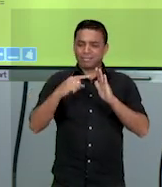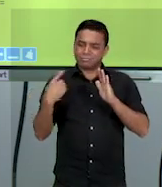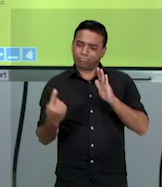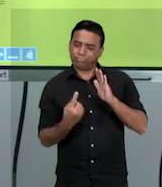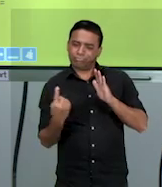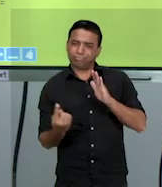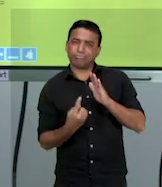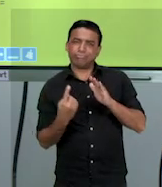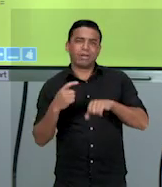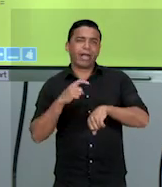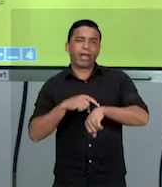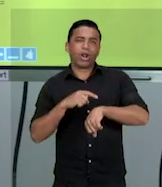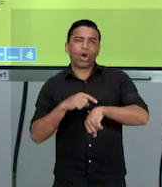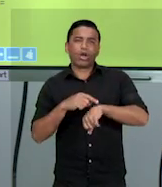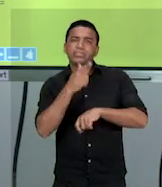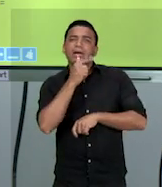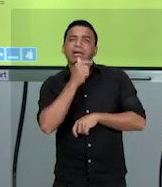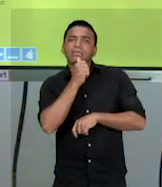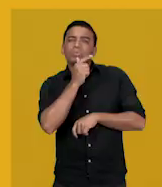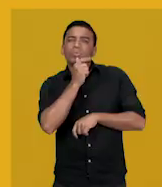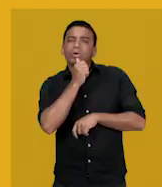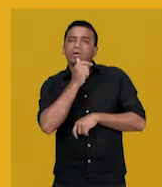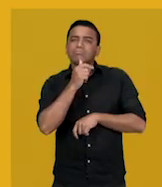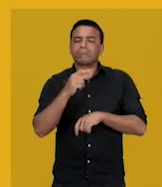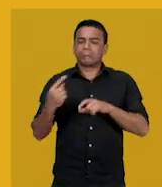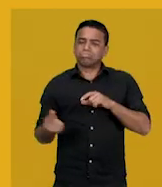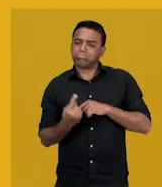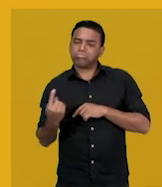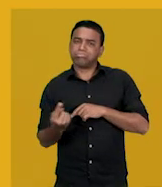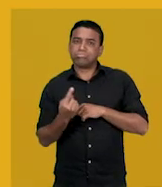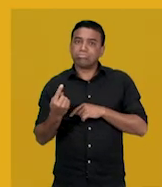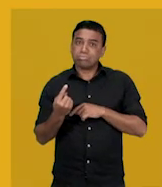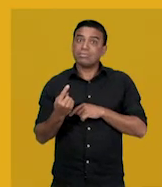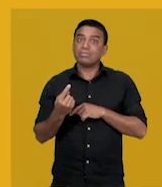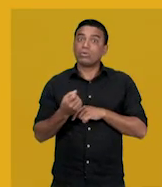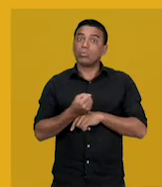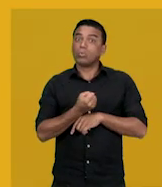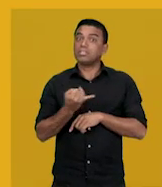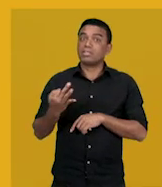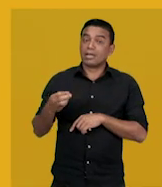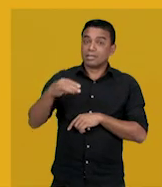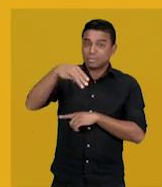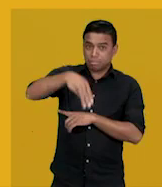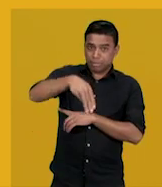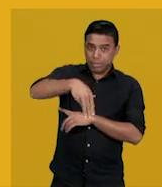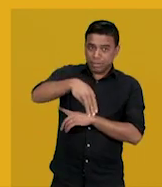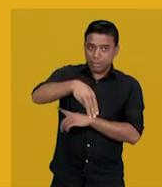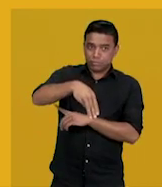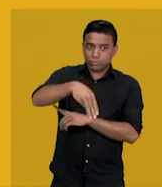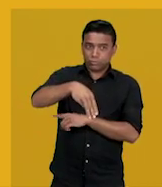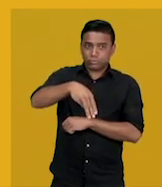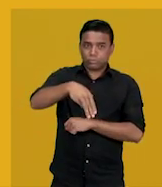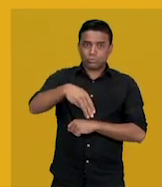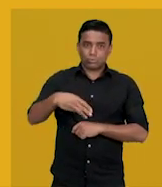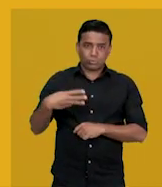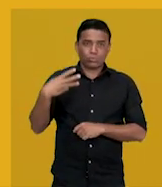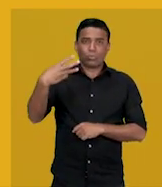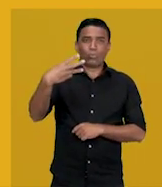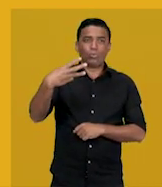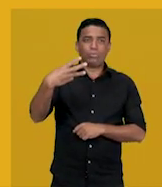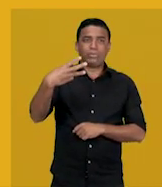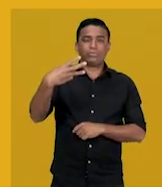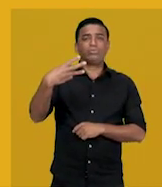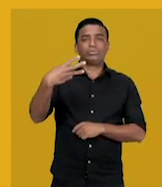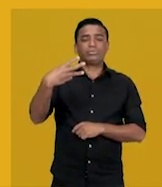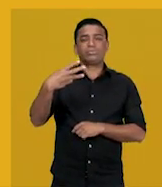uma medida que é em metros cúbicos, depois vocês podem conferir, né? O